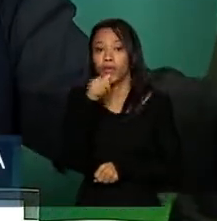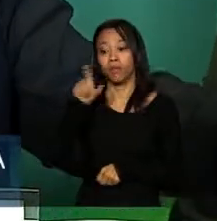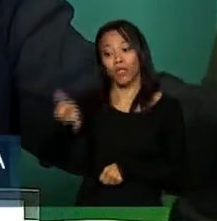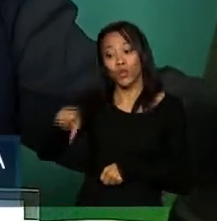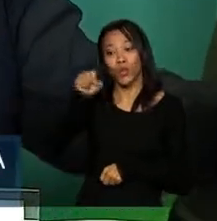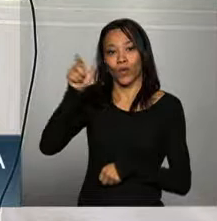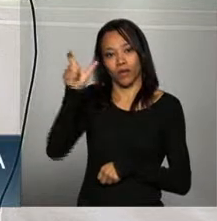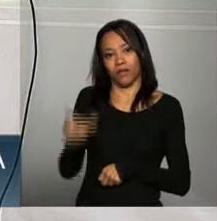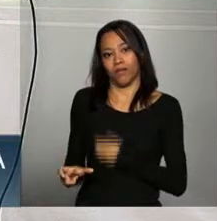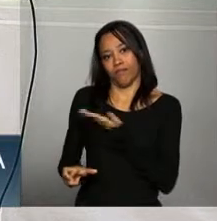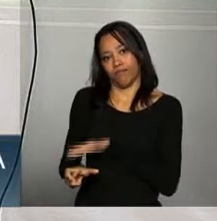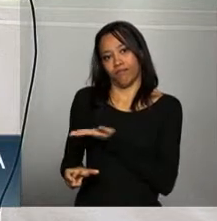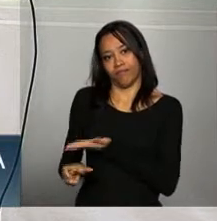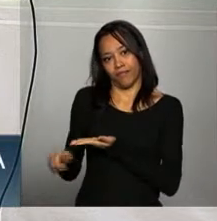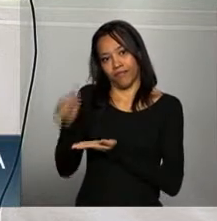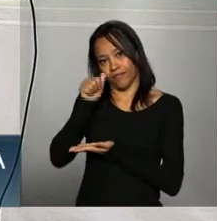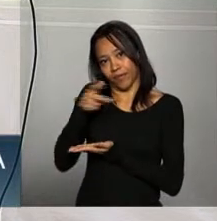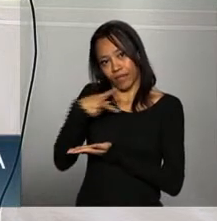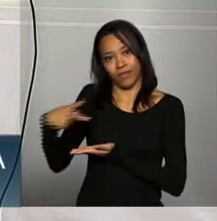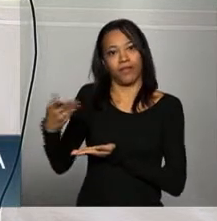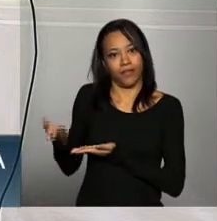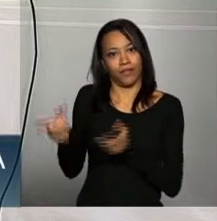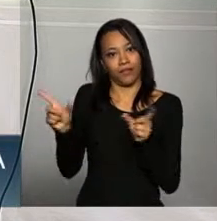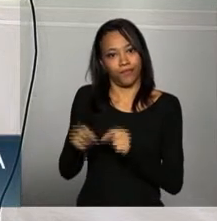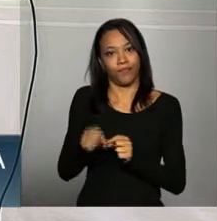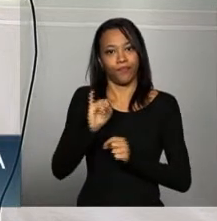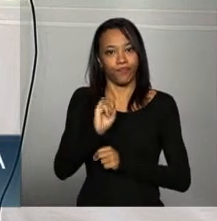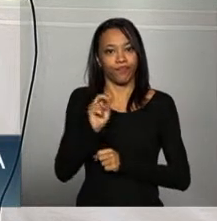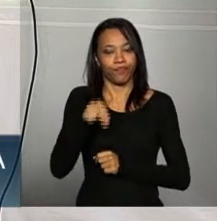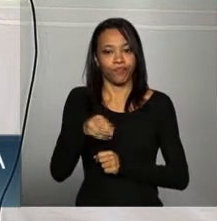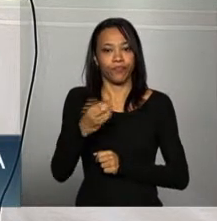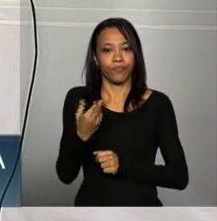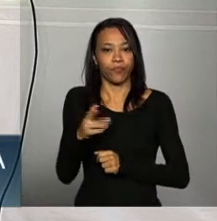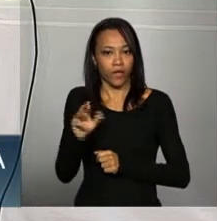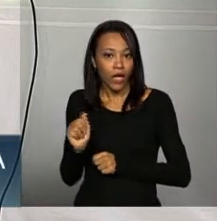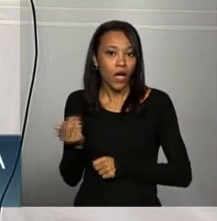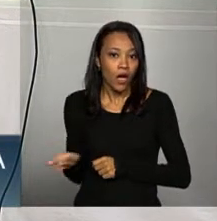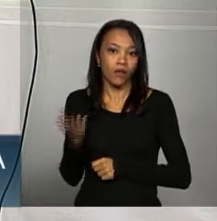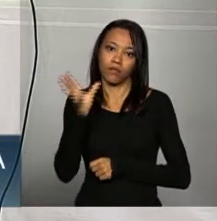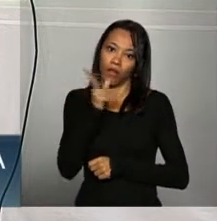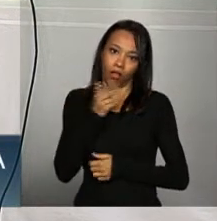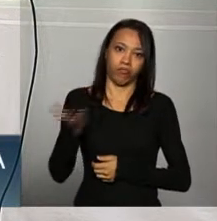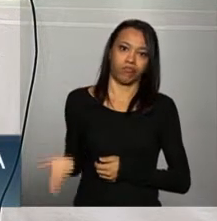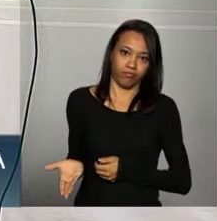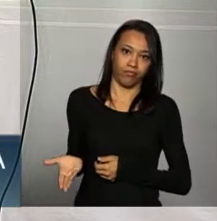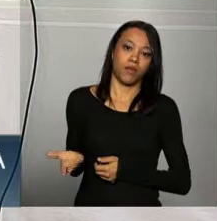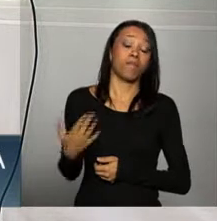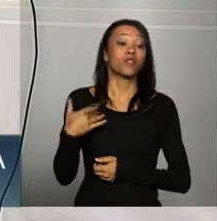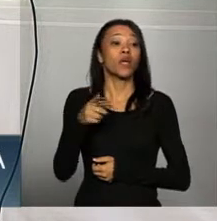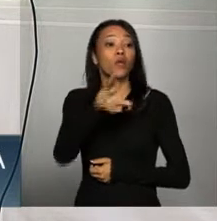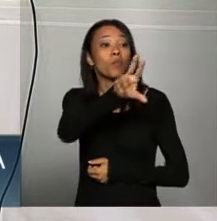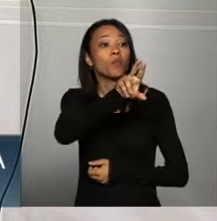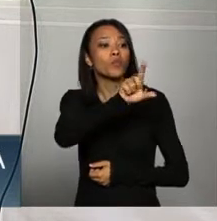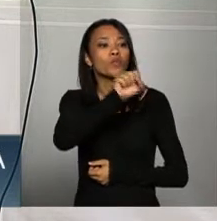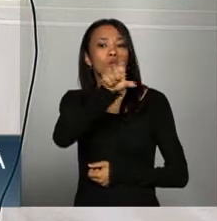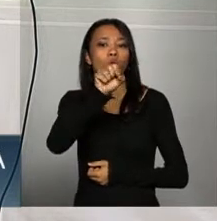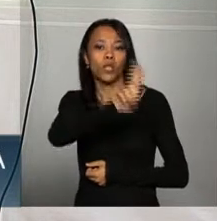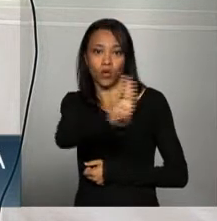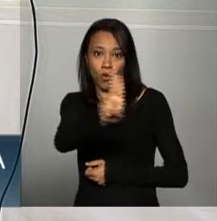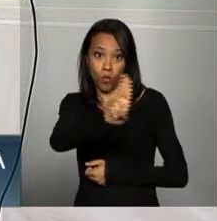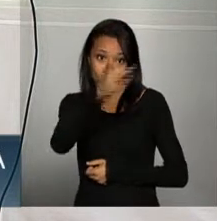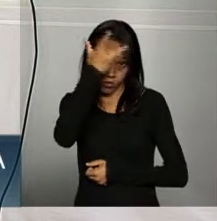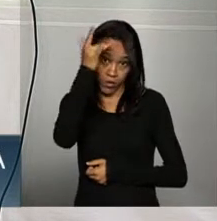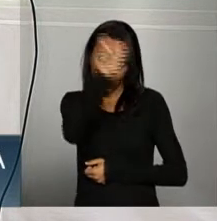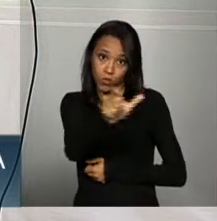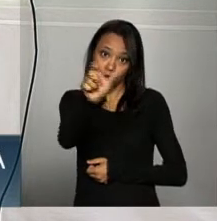INCRA. Assim, então, acho que também tem esse tempo. Eu quero trazer para a presidenta Dilma nomes que realmente...